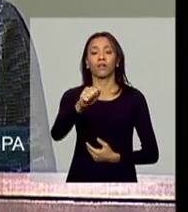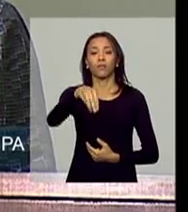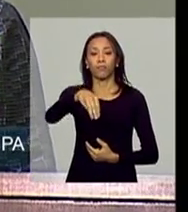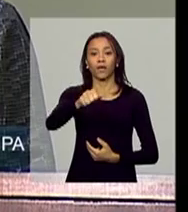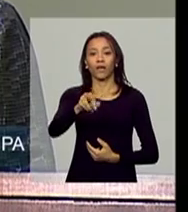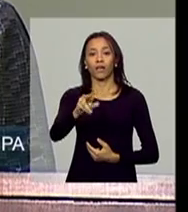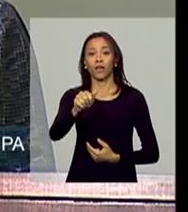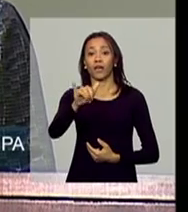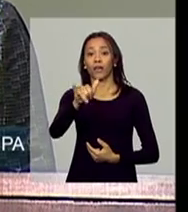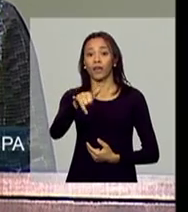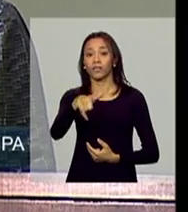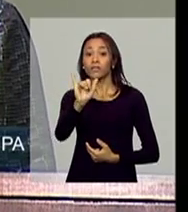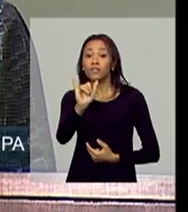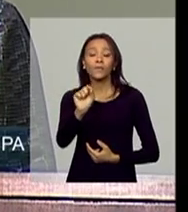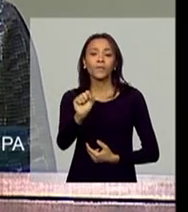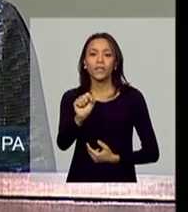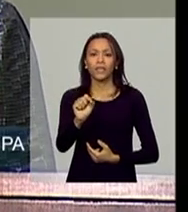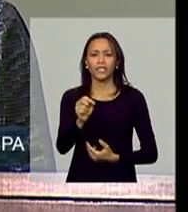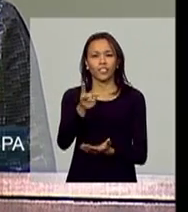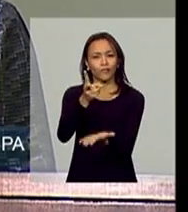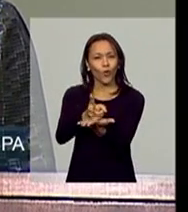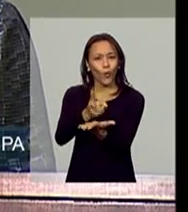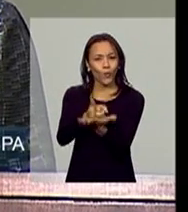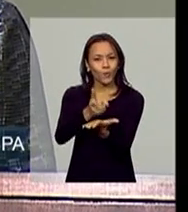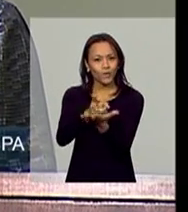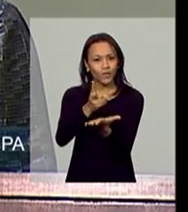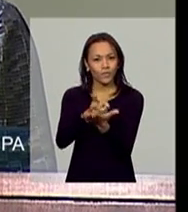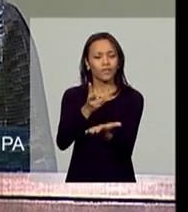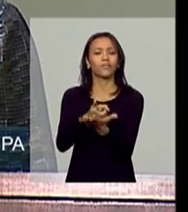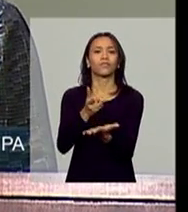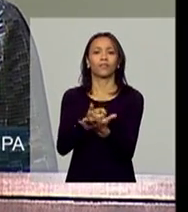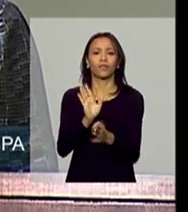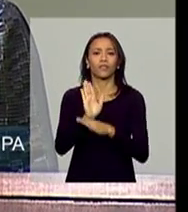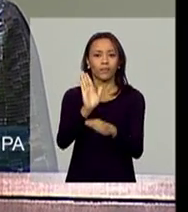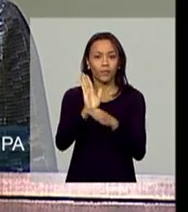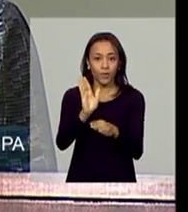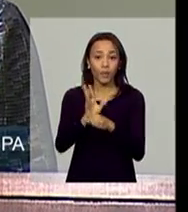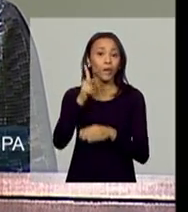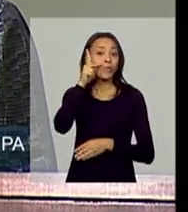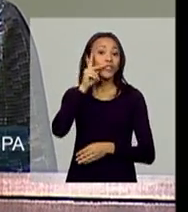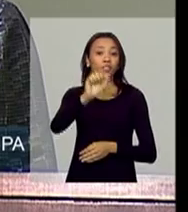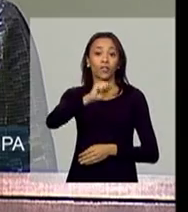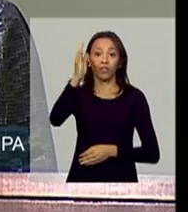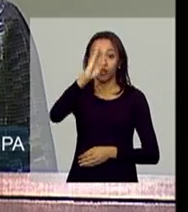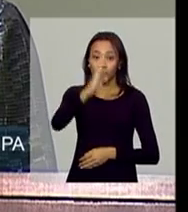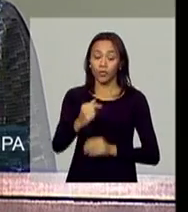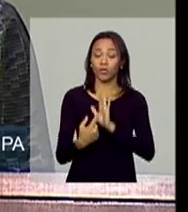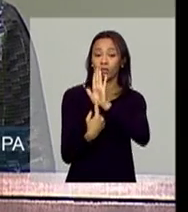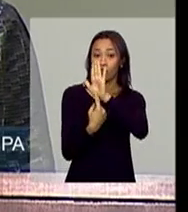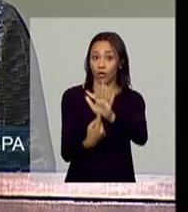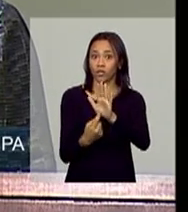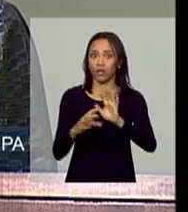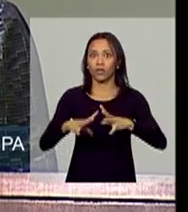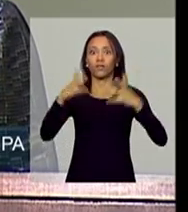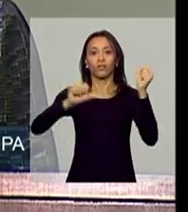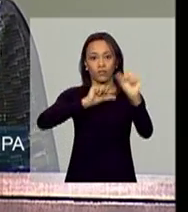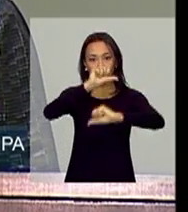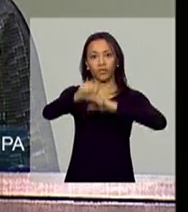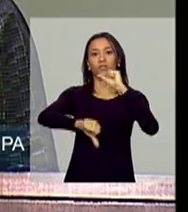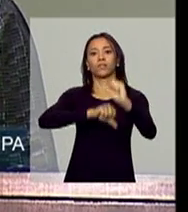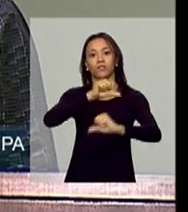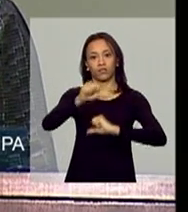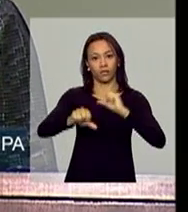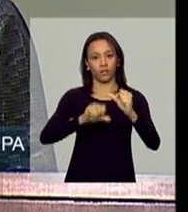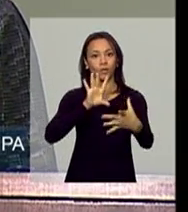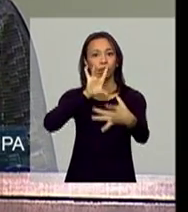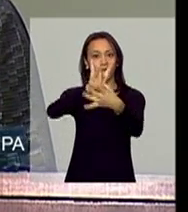se trata de sustentar a política externa que reflete a grande transformação global